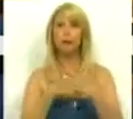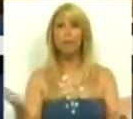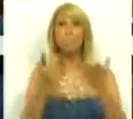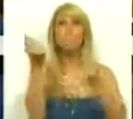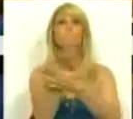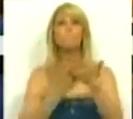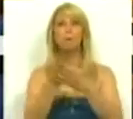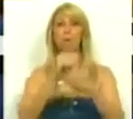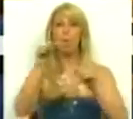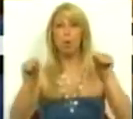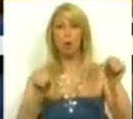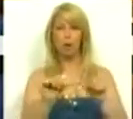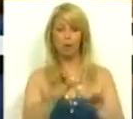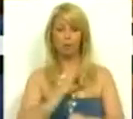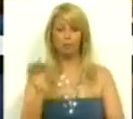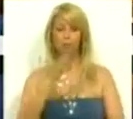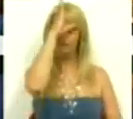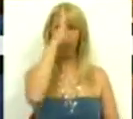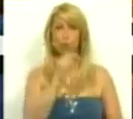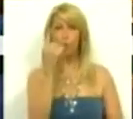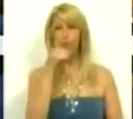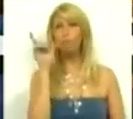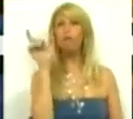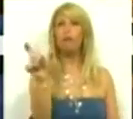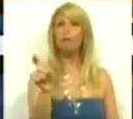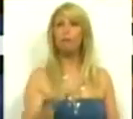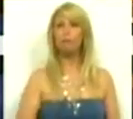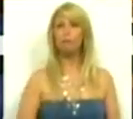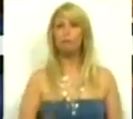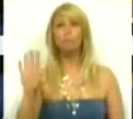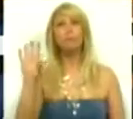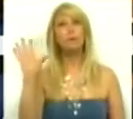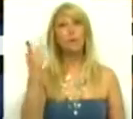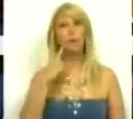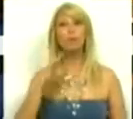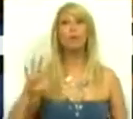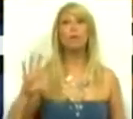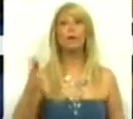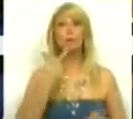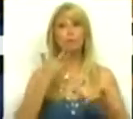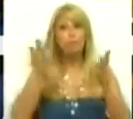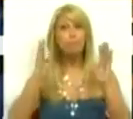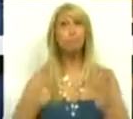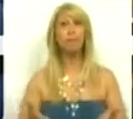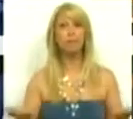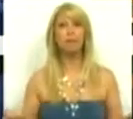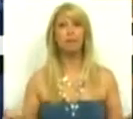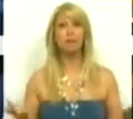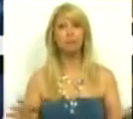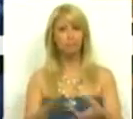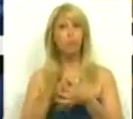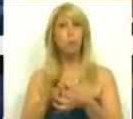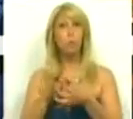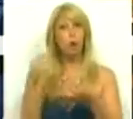economias locais. Sr. Primeiro-Ministro, numa palavra, quando o país precisa e se está a